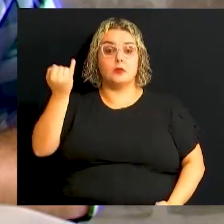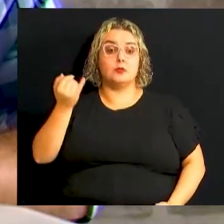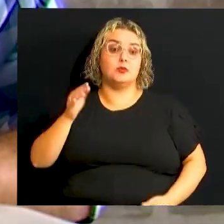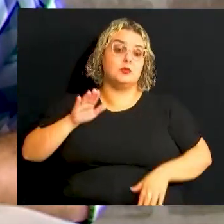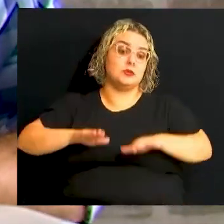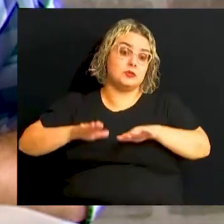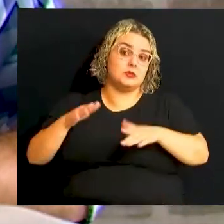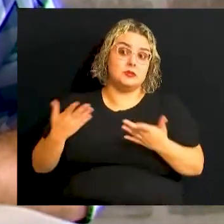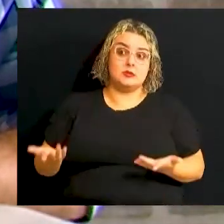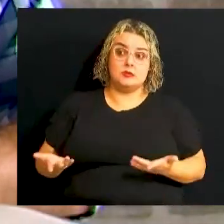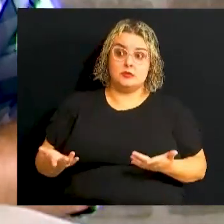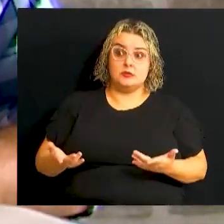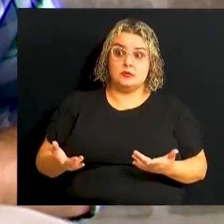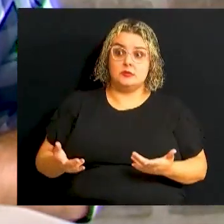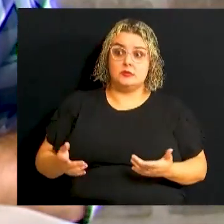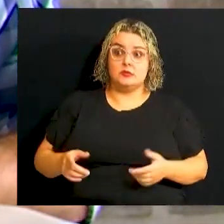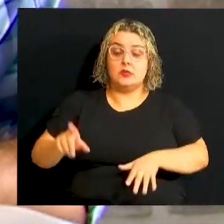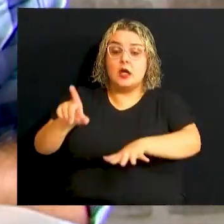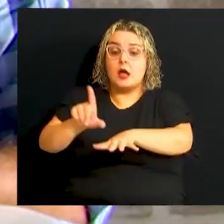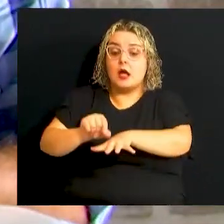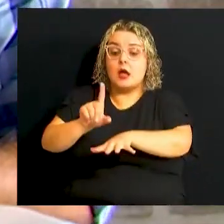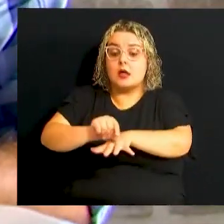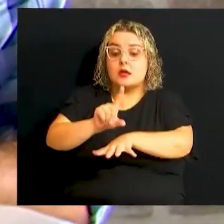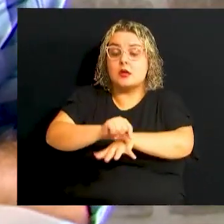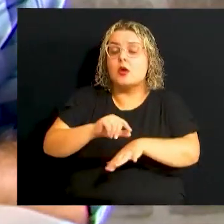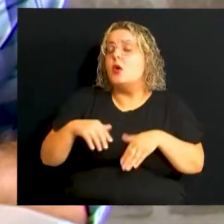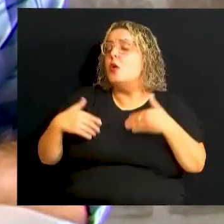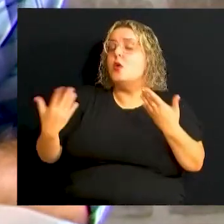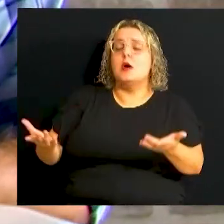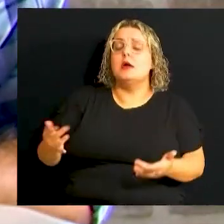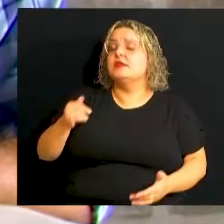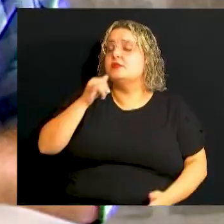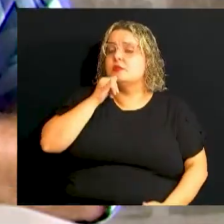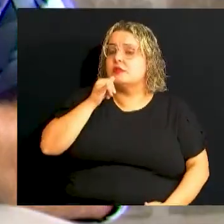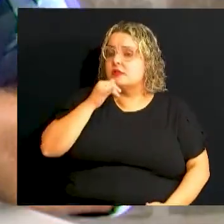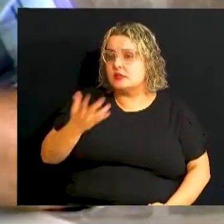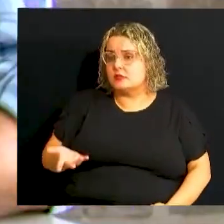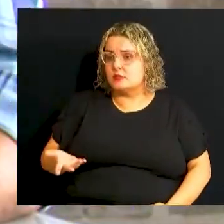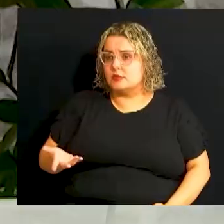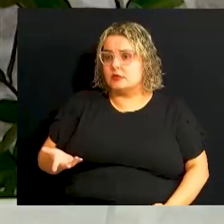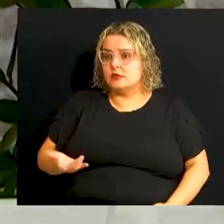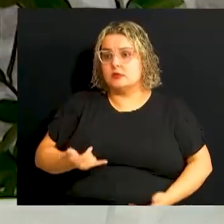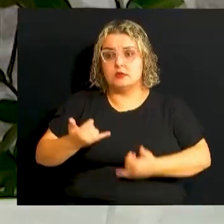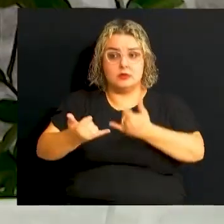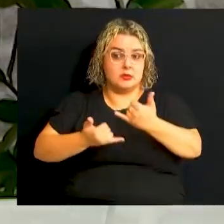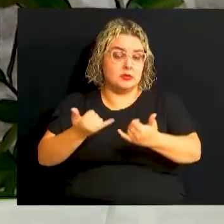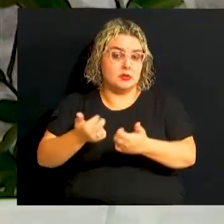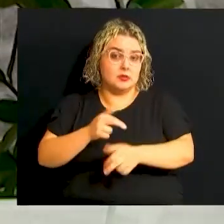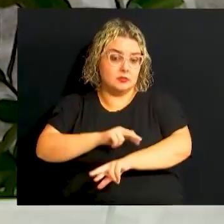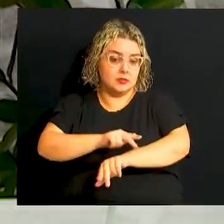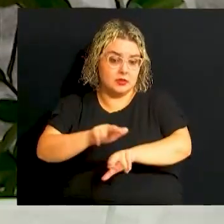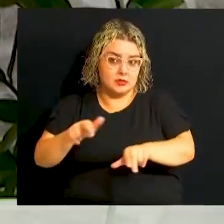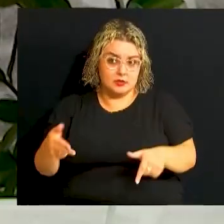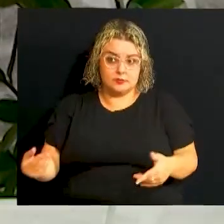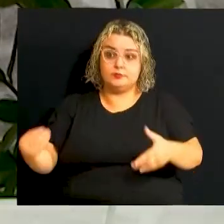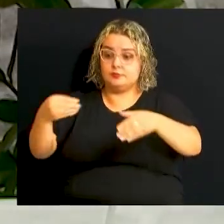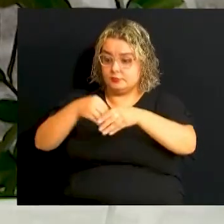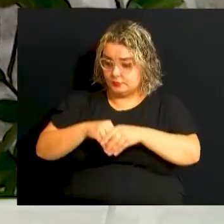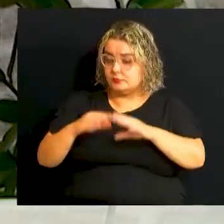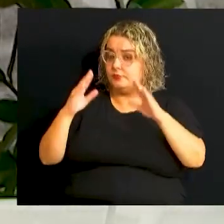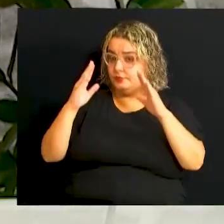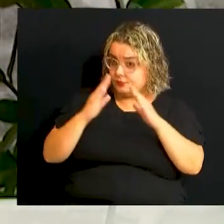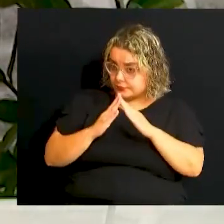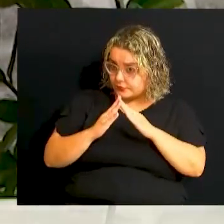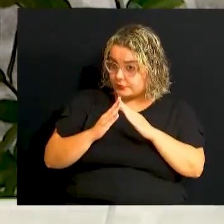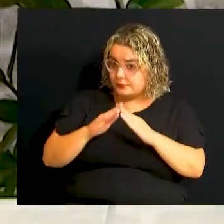são importantes, de repente, explorar outras alternativas, né? Quais, por exemplo? Podemos pensar em brincadeiras